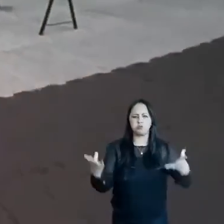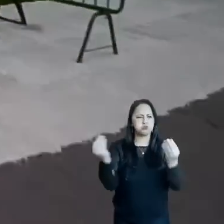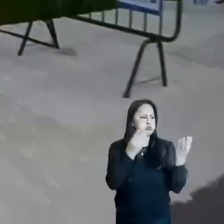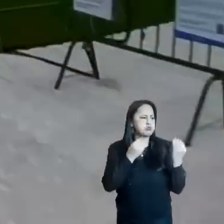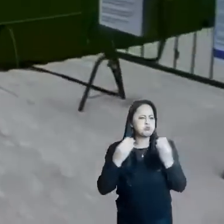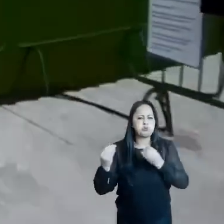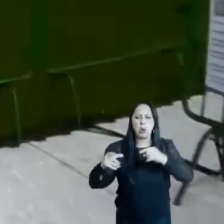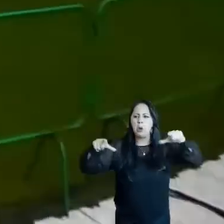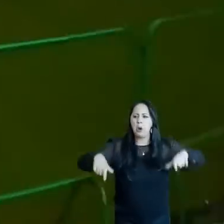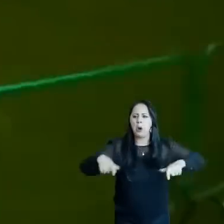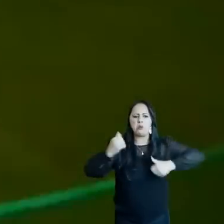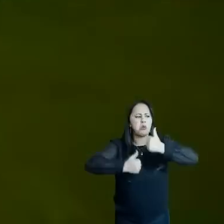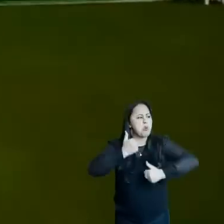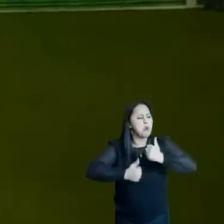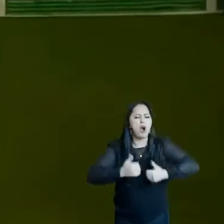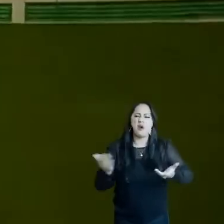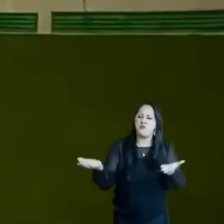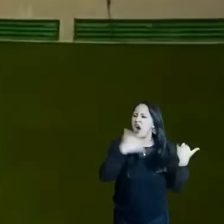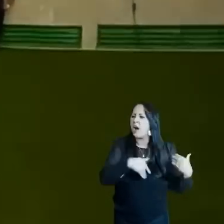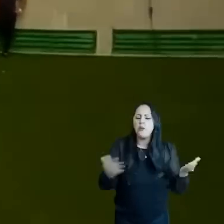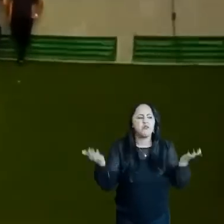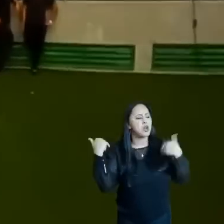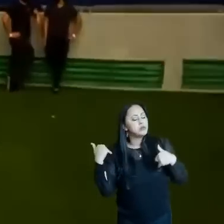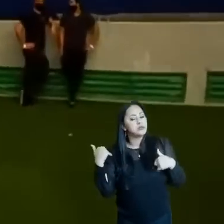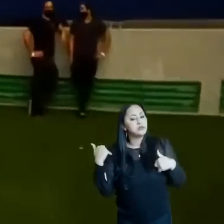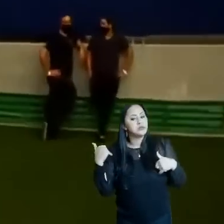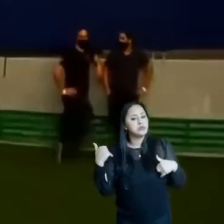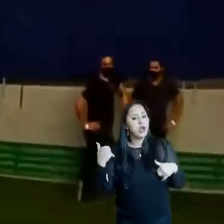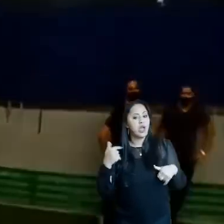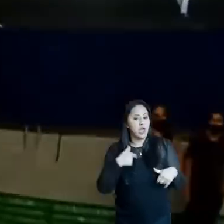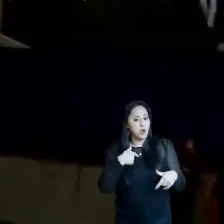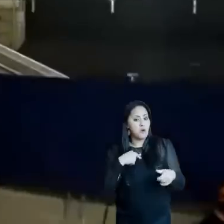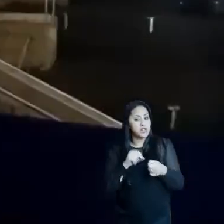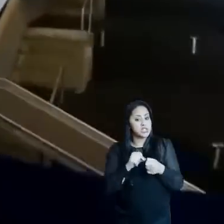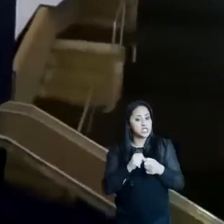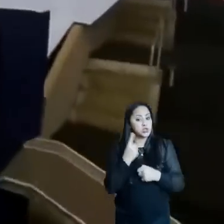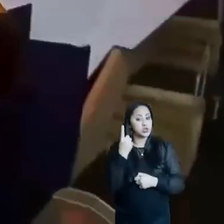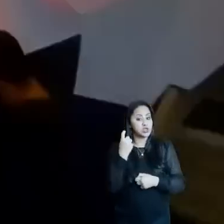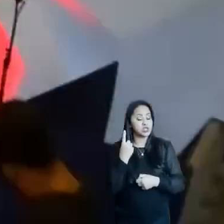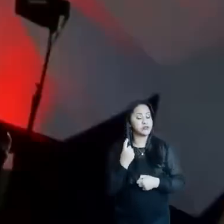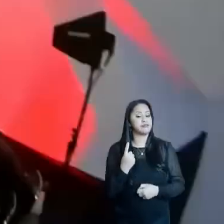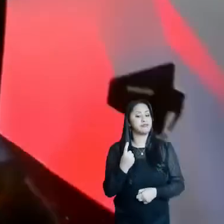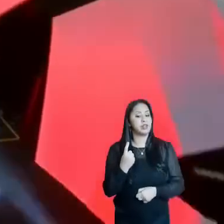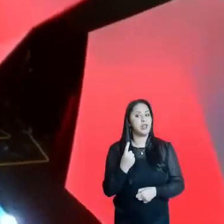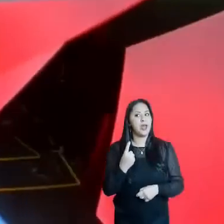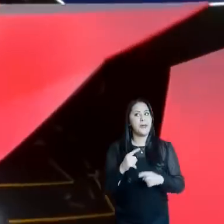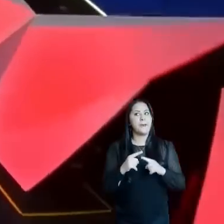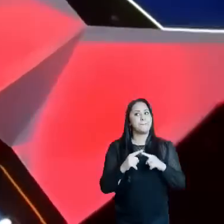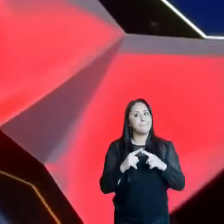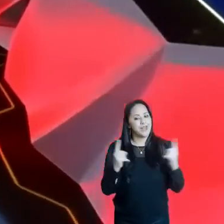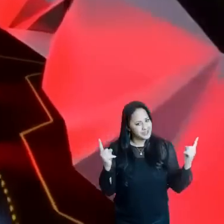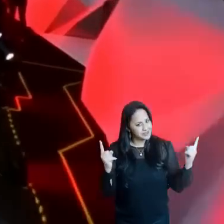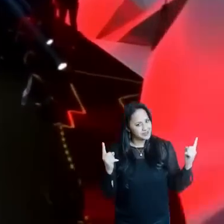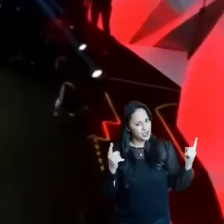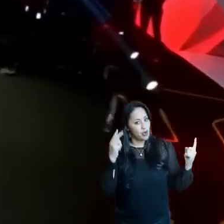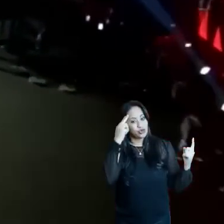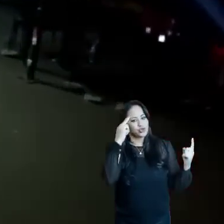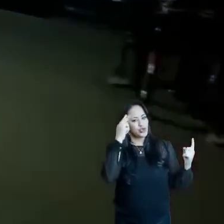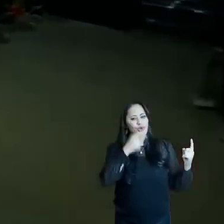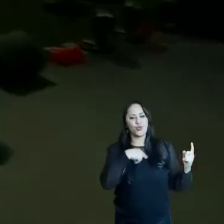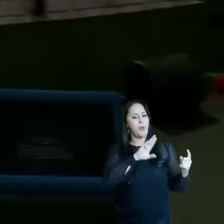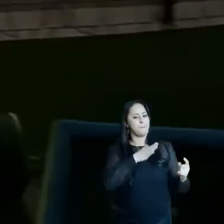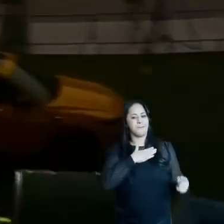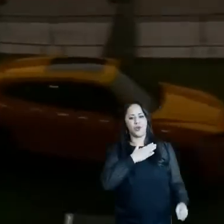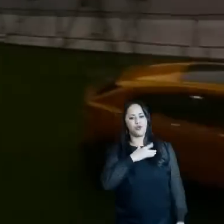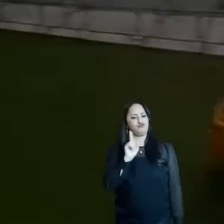estádio, vamos fazer isso, vamos fazer aquilo. E daí eu mesmo fazendo, só que o sonho não é meu, o sonho é de